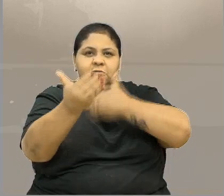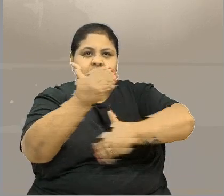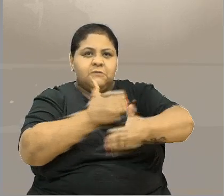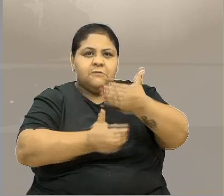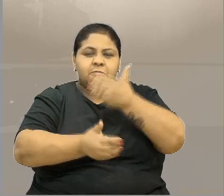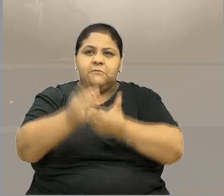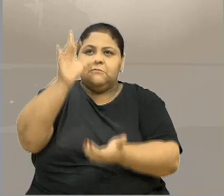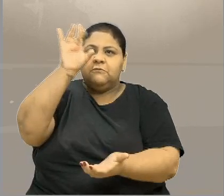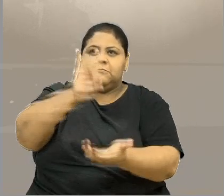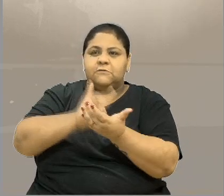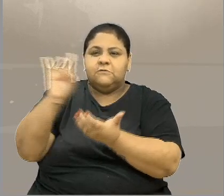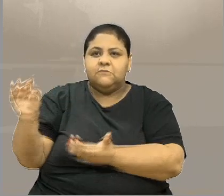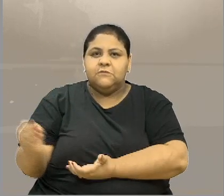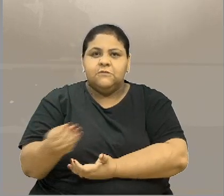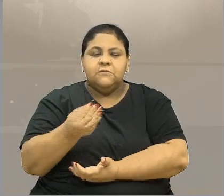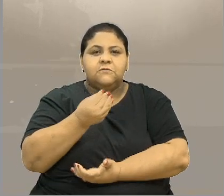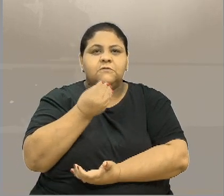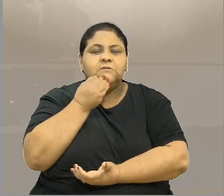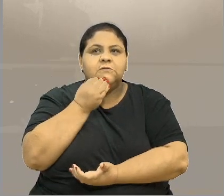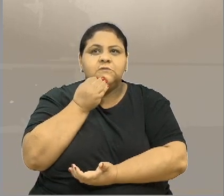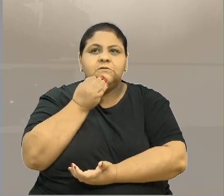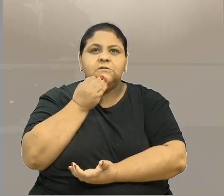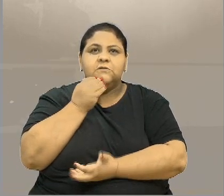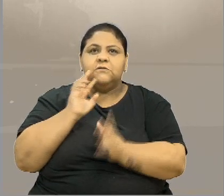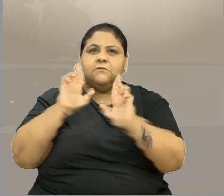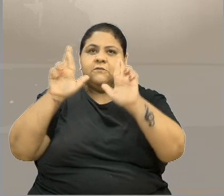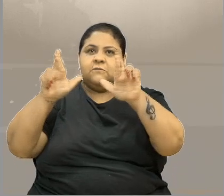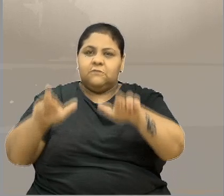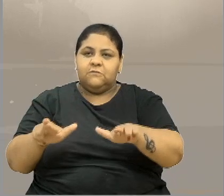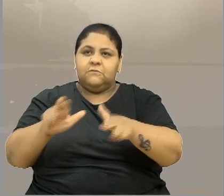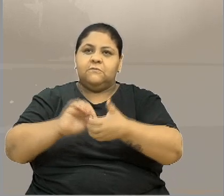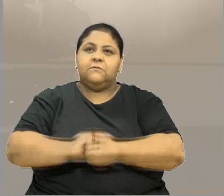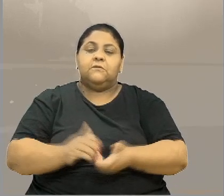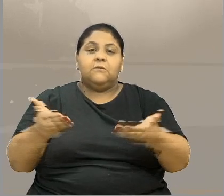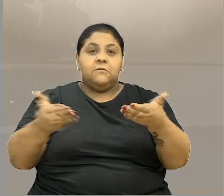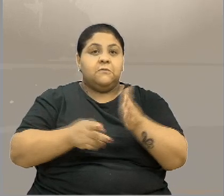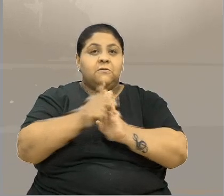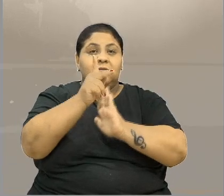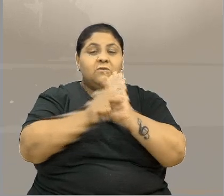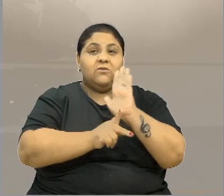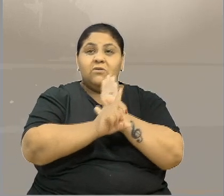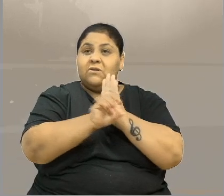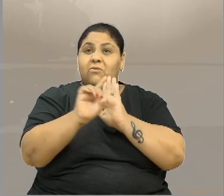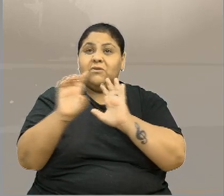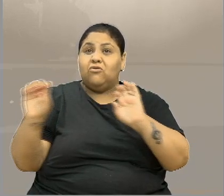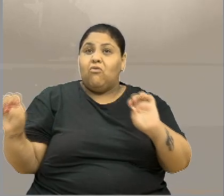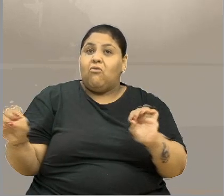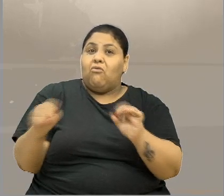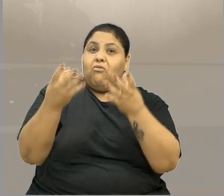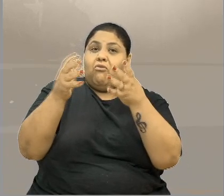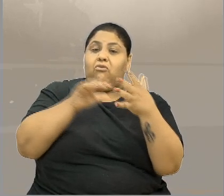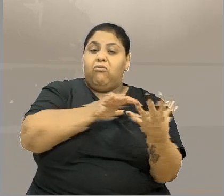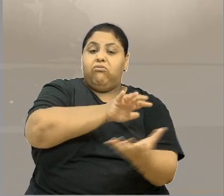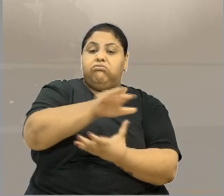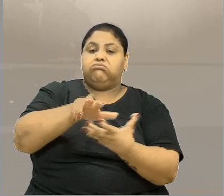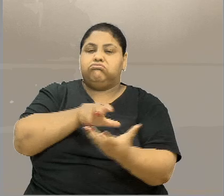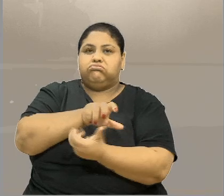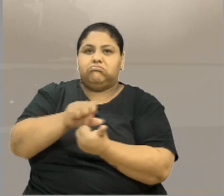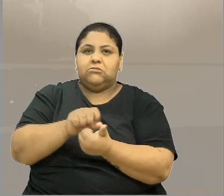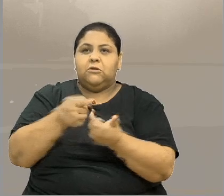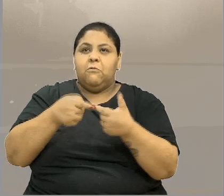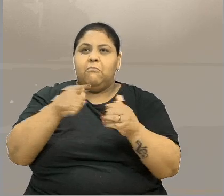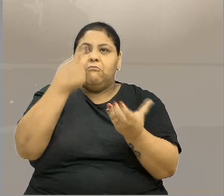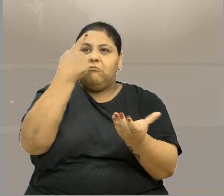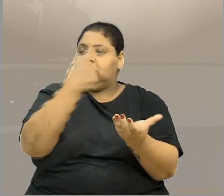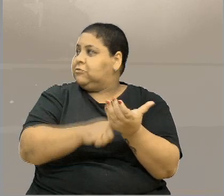consolidando oportunidades para a nossa região. Esse projeto não é apenas uma celebração da sustentabilidade, mas um